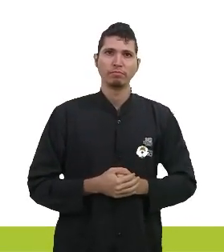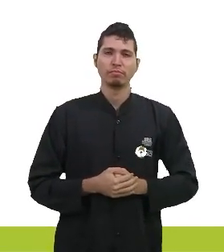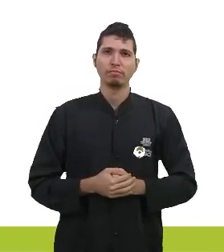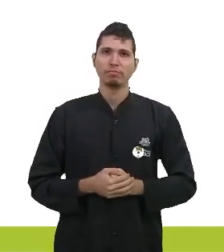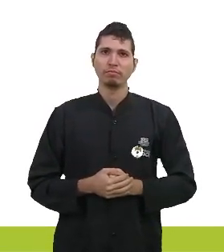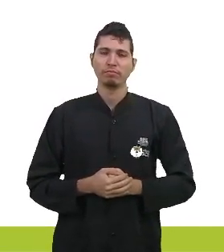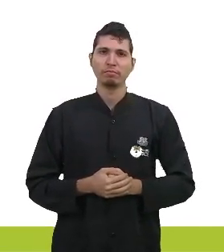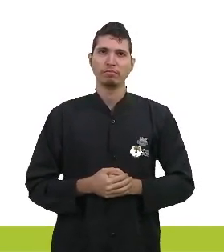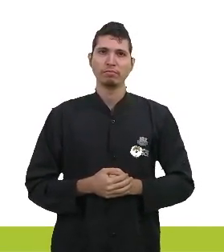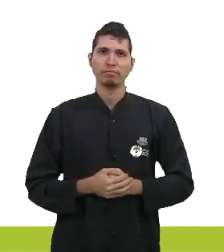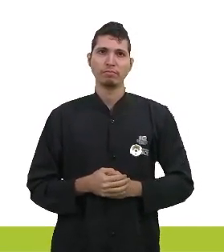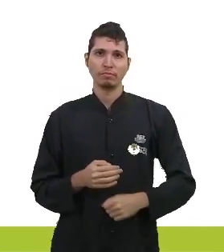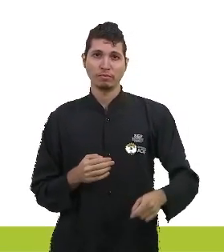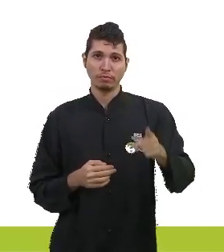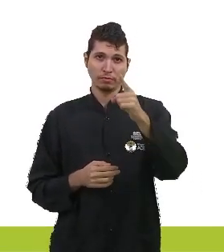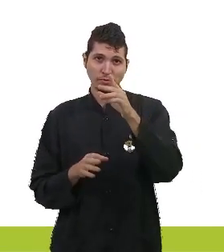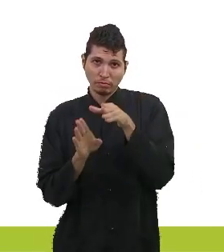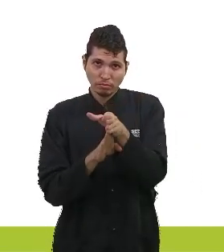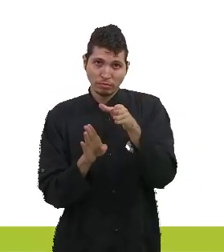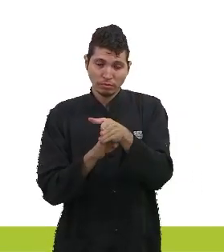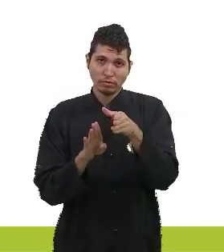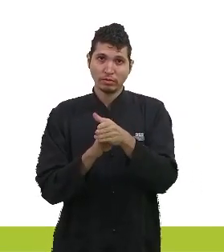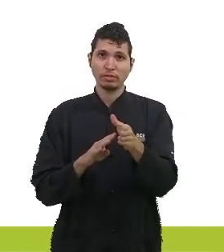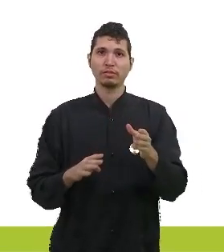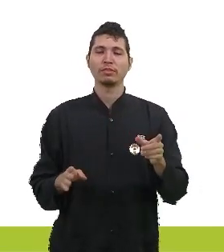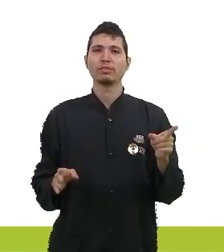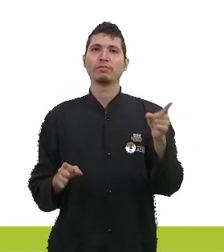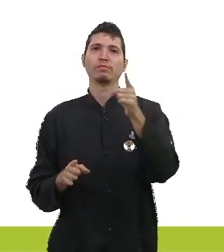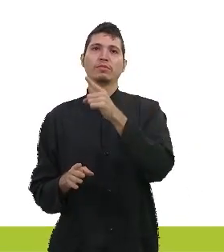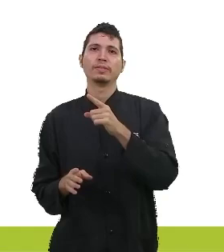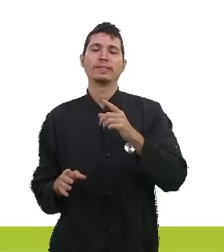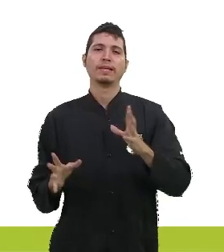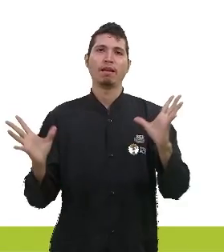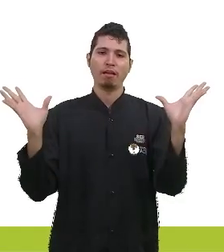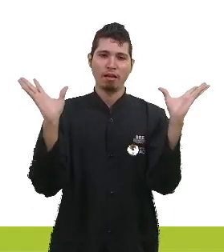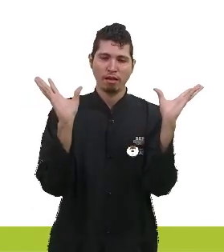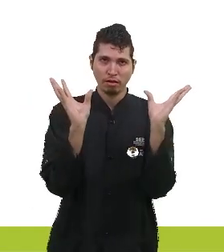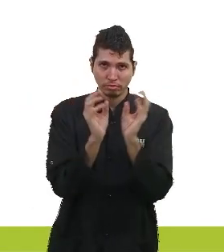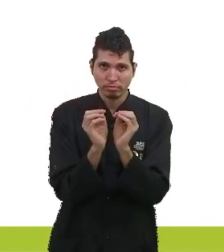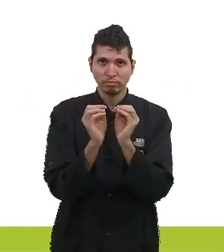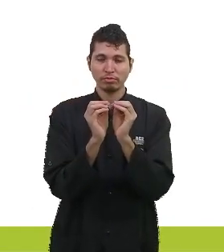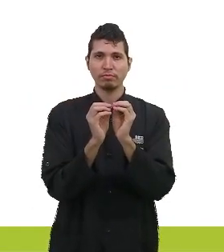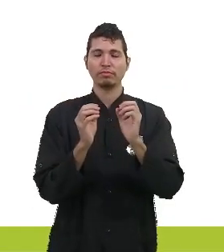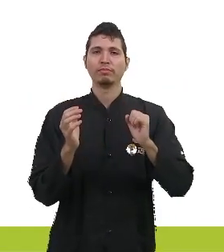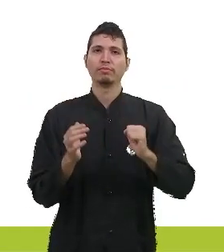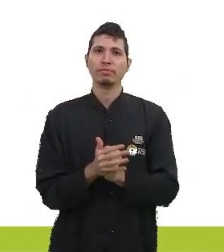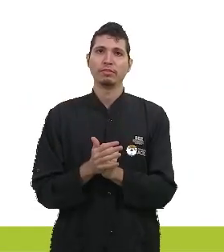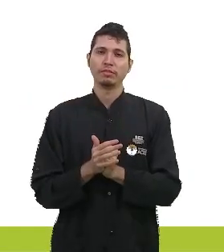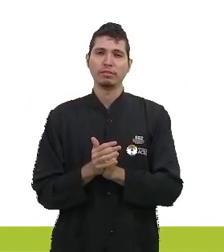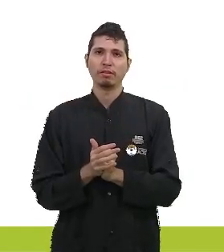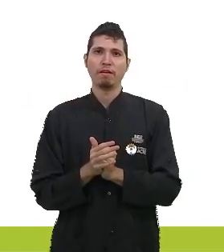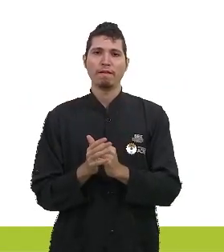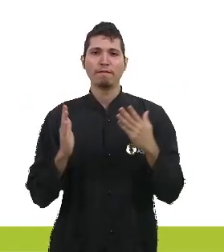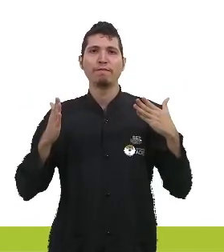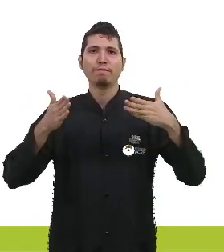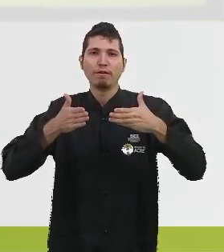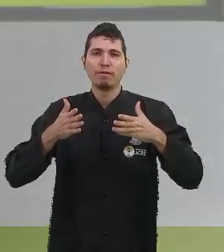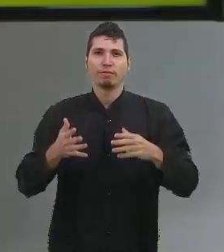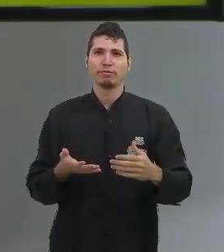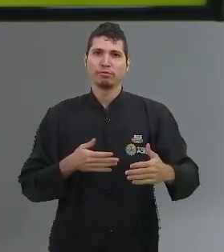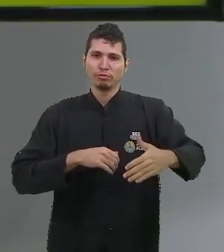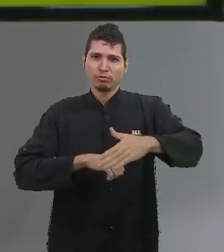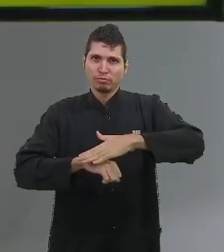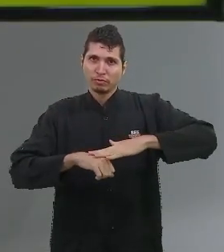revisar regularmente, envolver a equipe, automatizar as tarefas e manter o foco. Em que